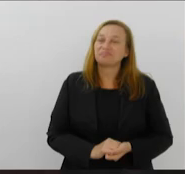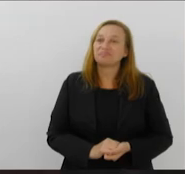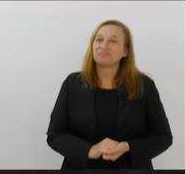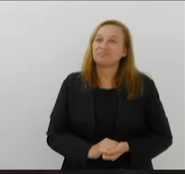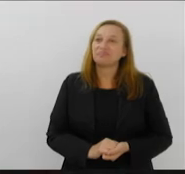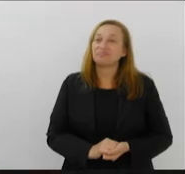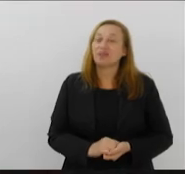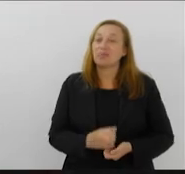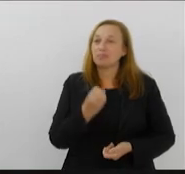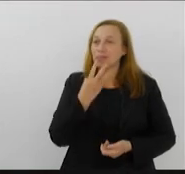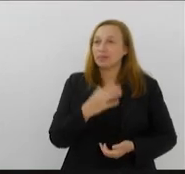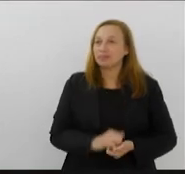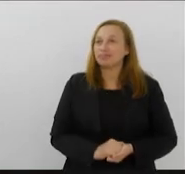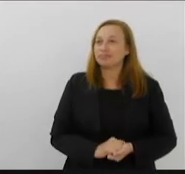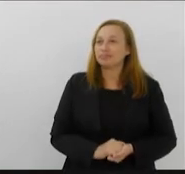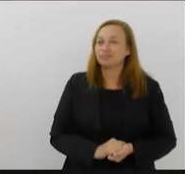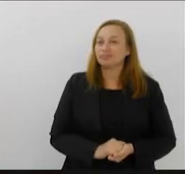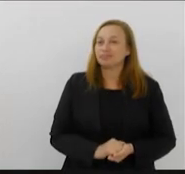Bom,